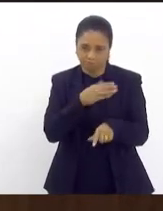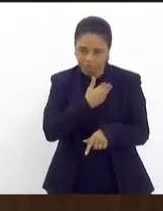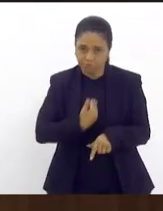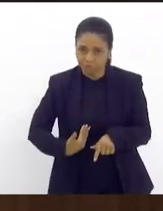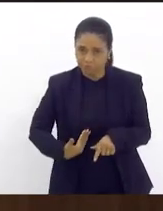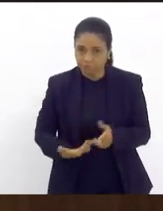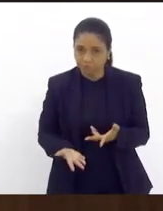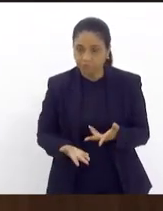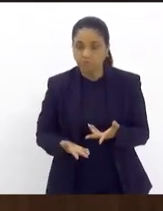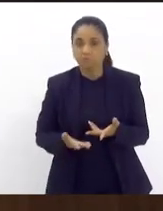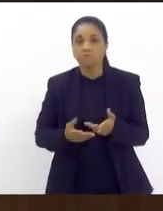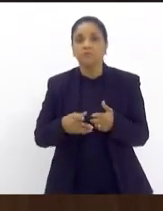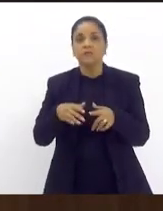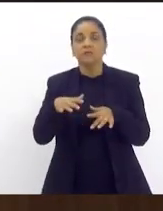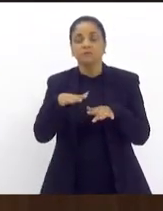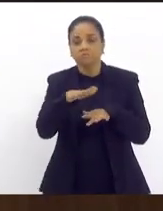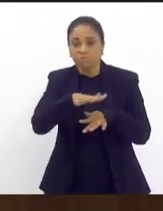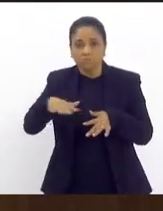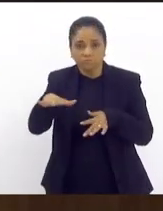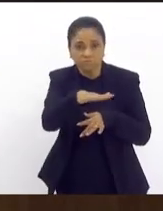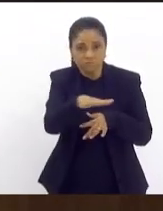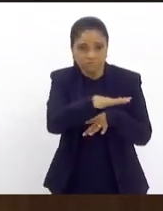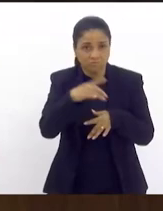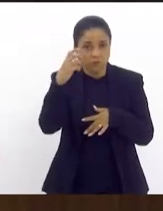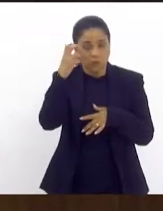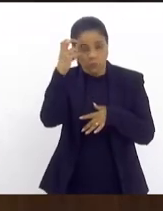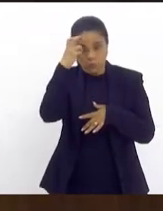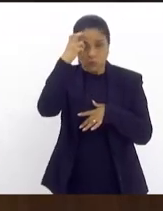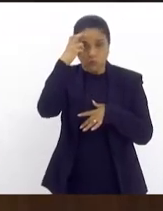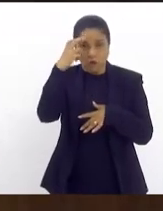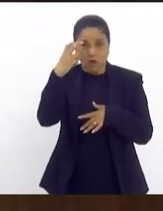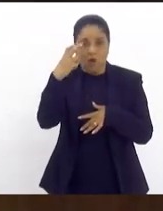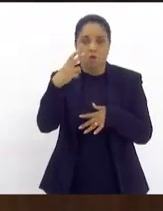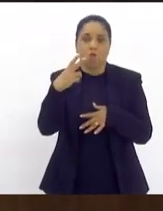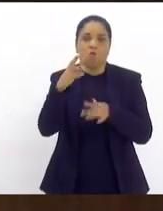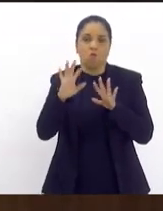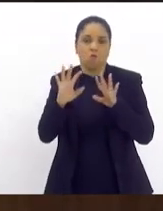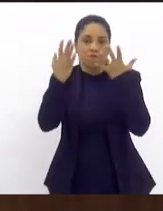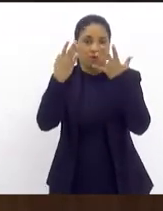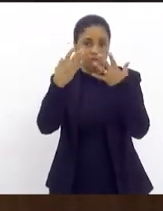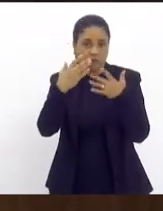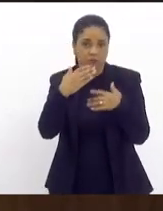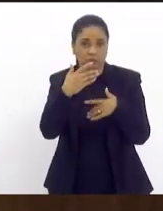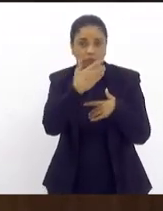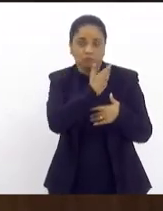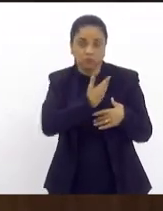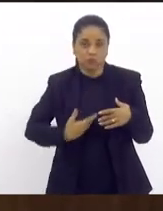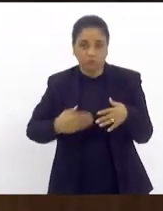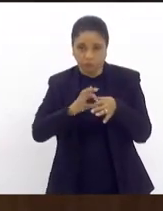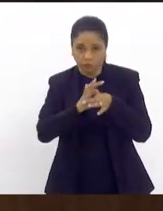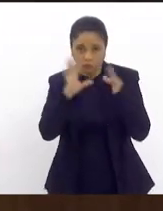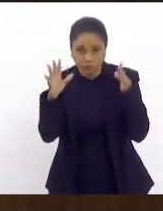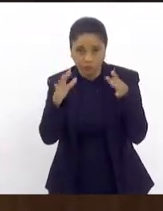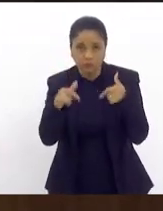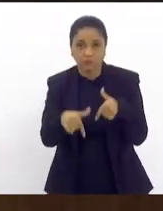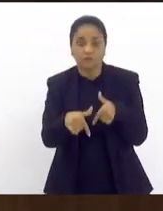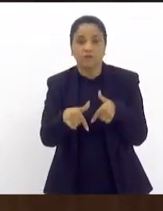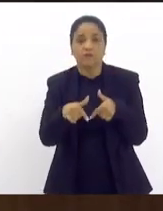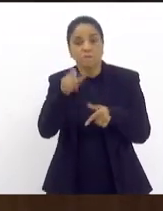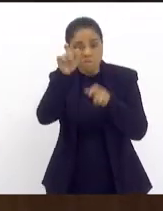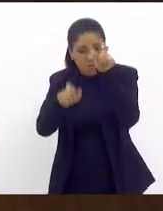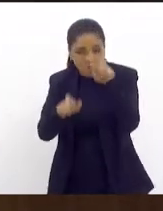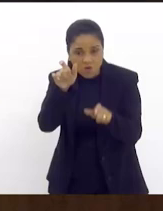em eventos culturais realizados em espaços públicos essas mulheres ou muitas pessoas